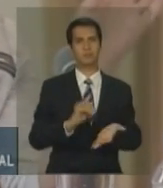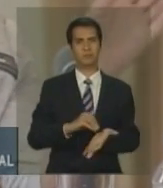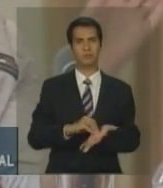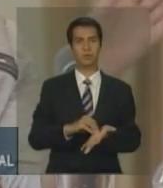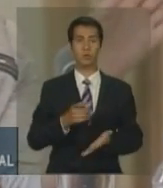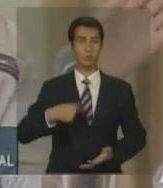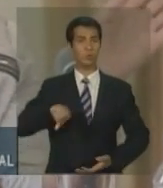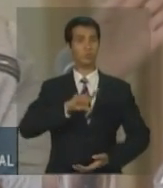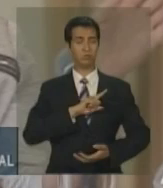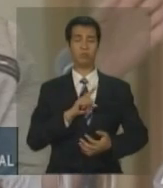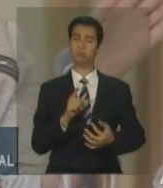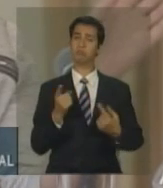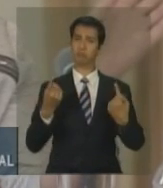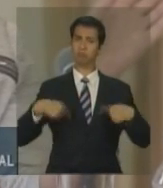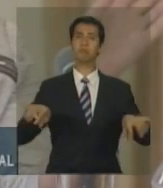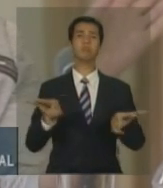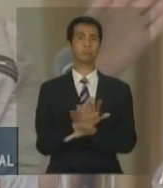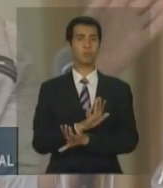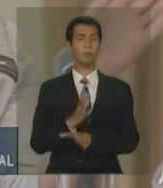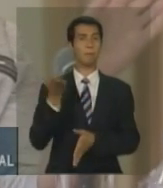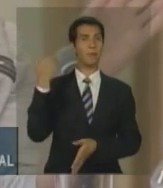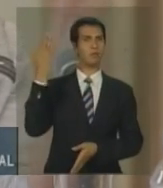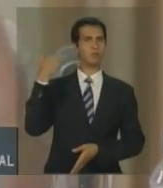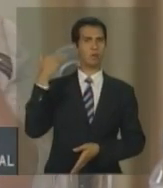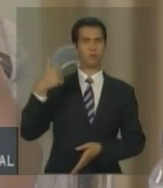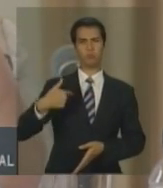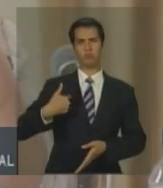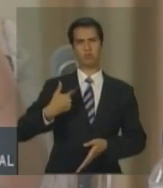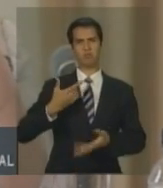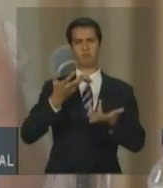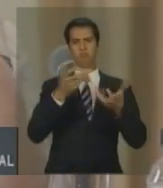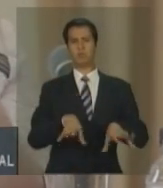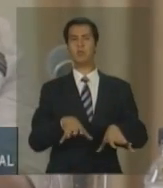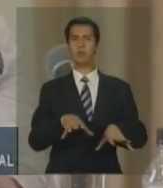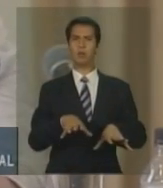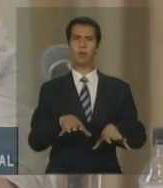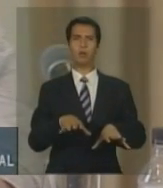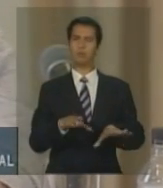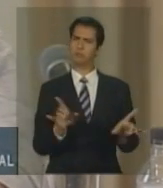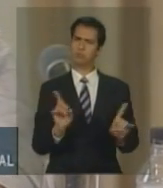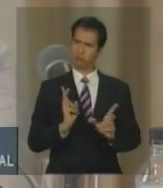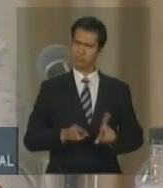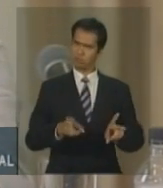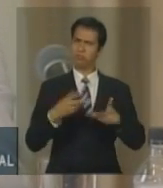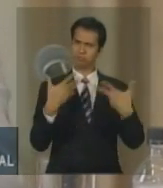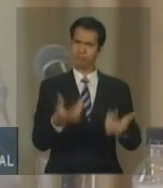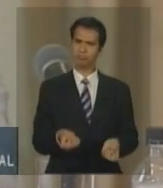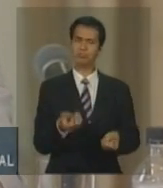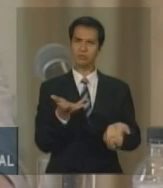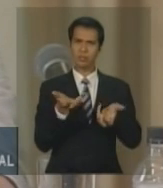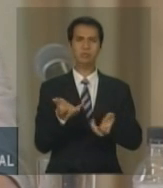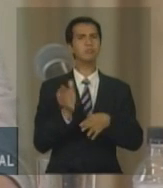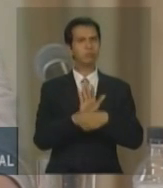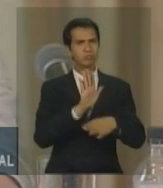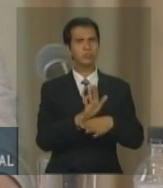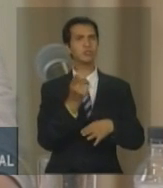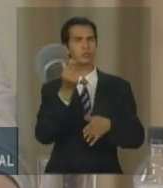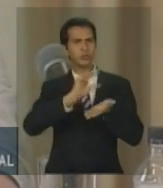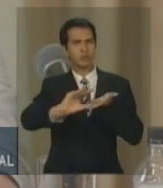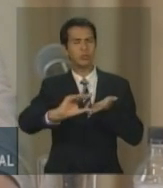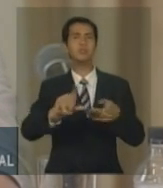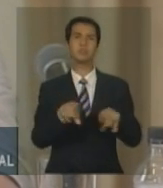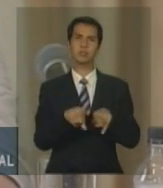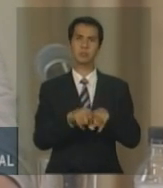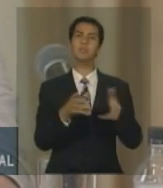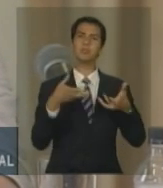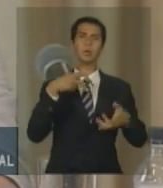nos recusamos no passado a participar com recursos financeiros, e estamos dispostos, neste momento, a participar com nossos